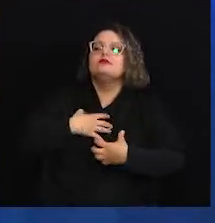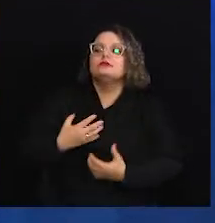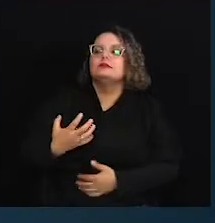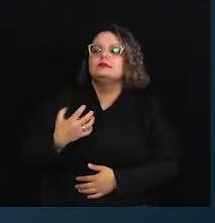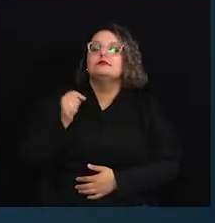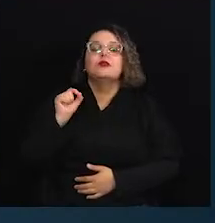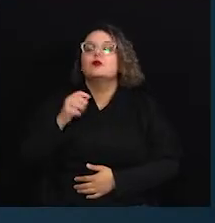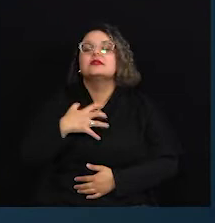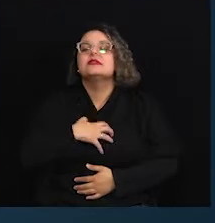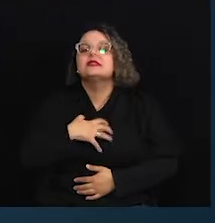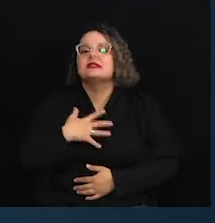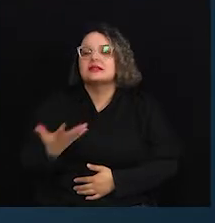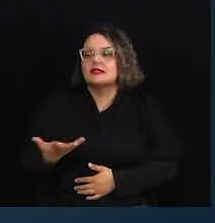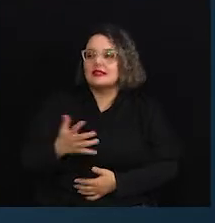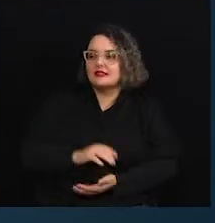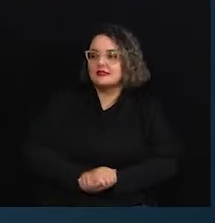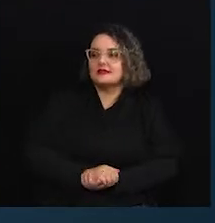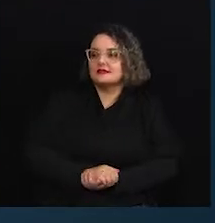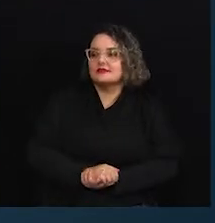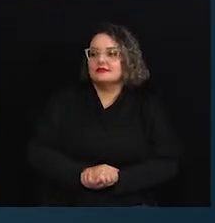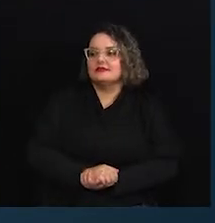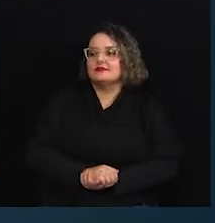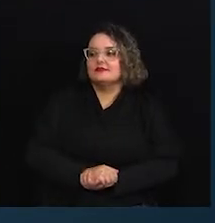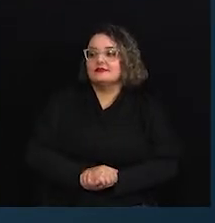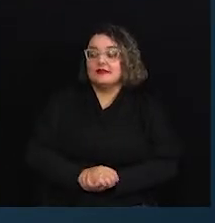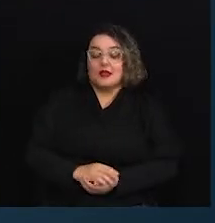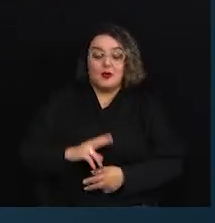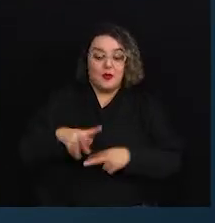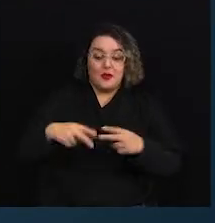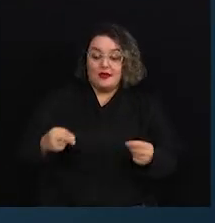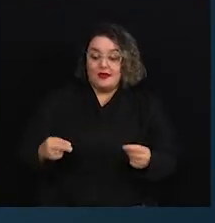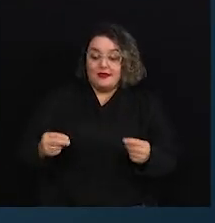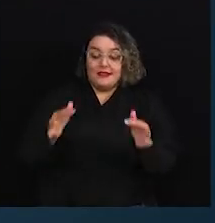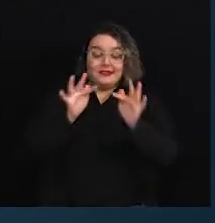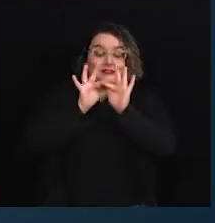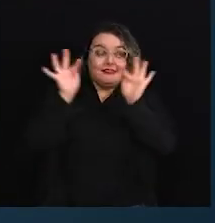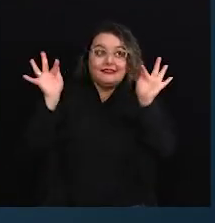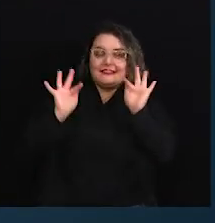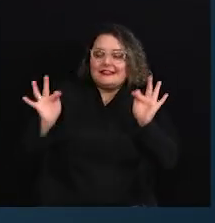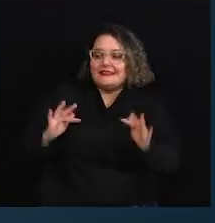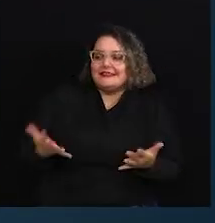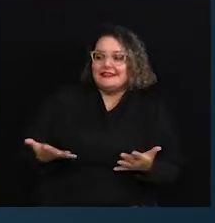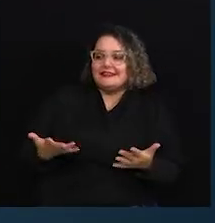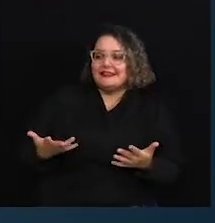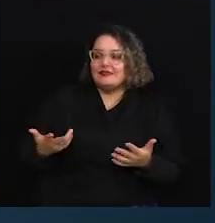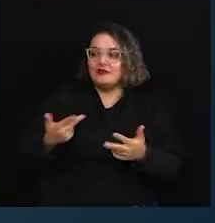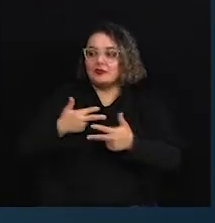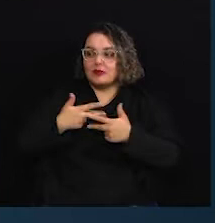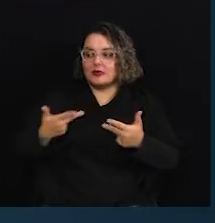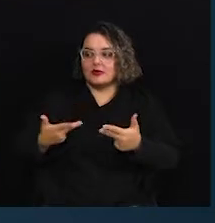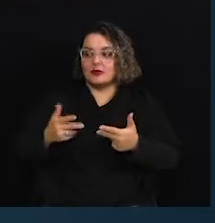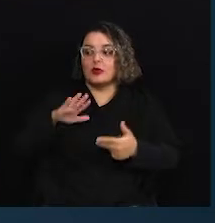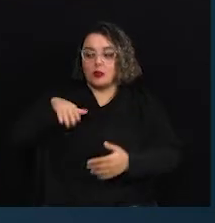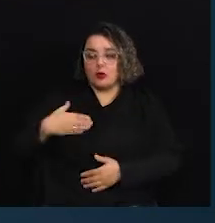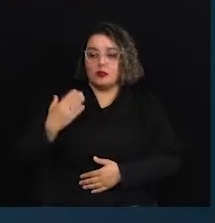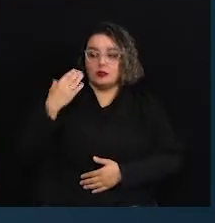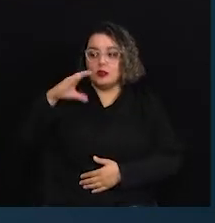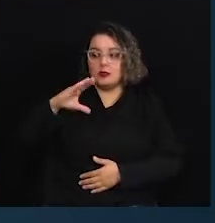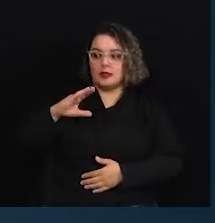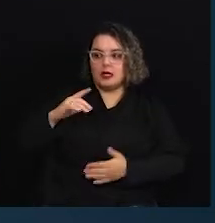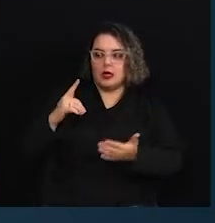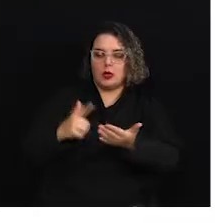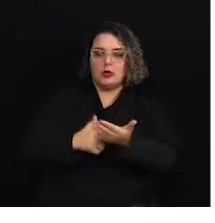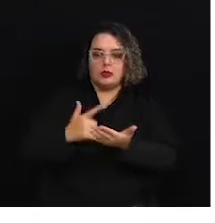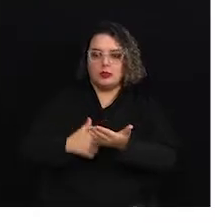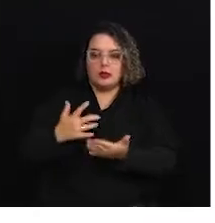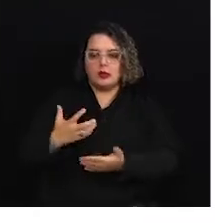sensação? Nossa, quando eu recebi a notícia, eu fiquei muito feliz, porque foi uma coisa que eu fiz. Quando eu publiquei o